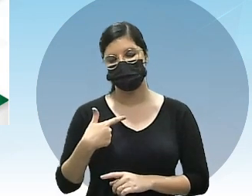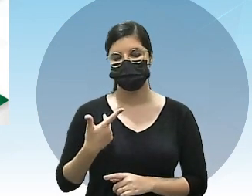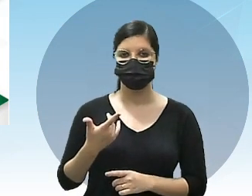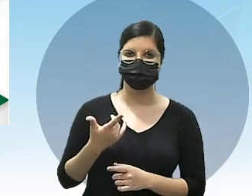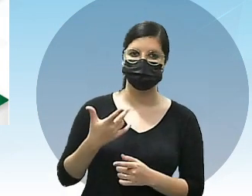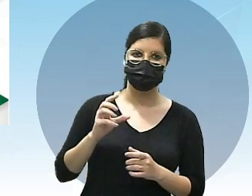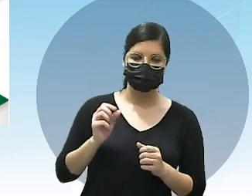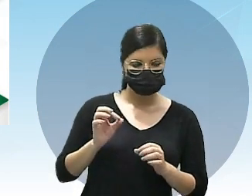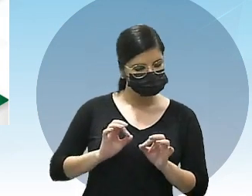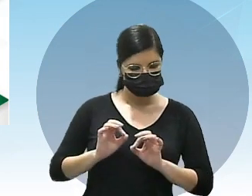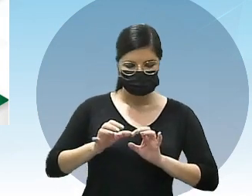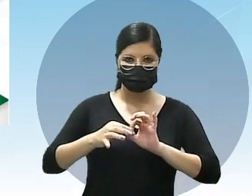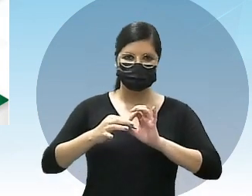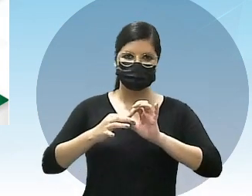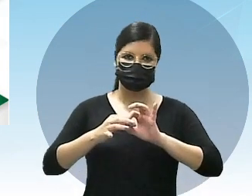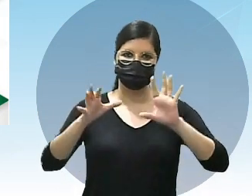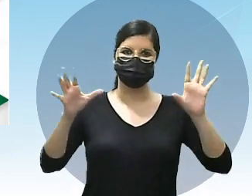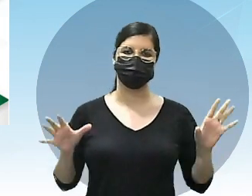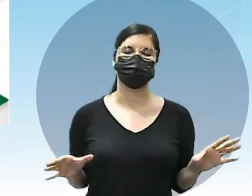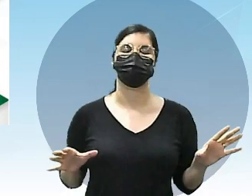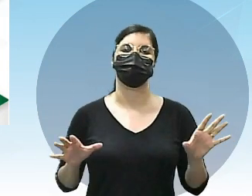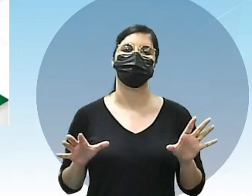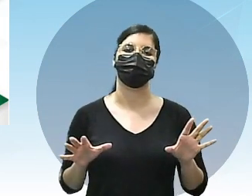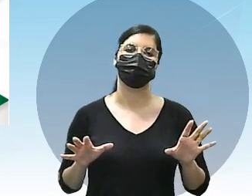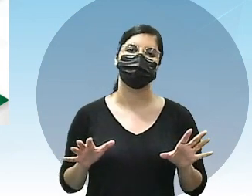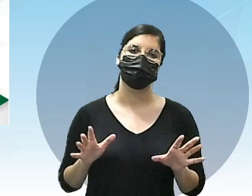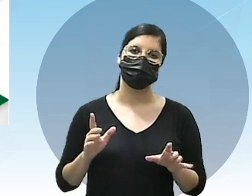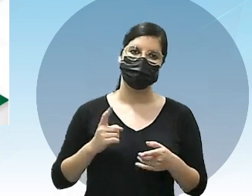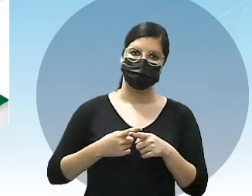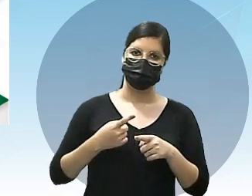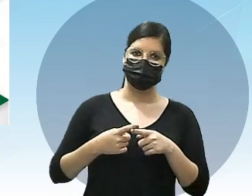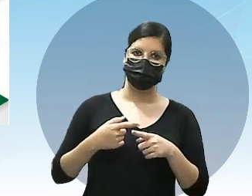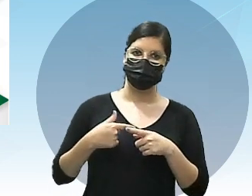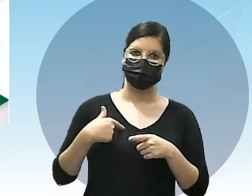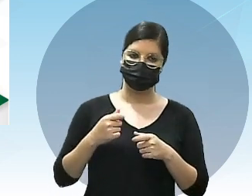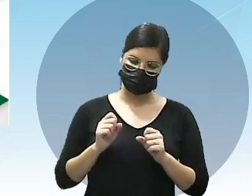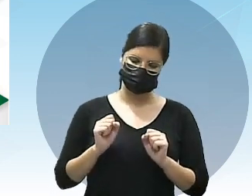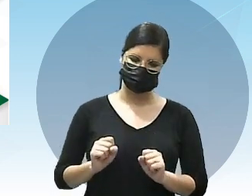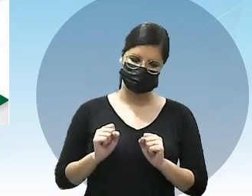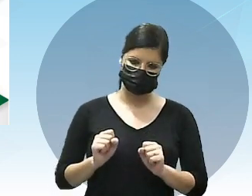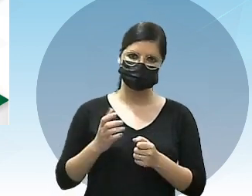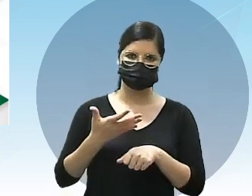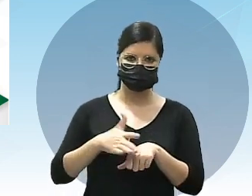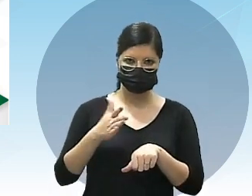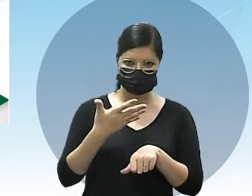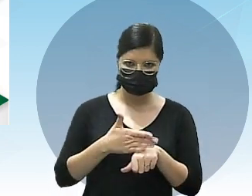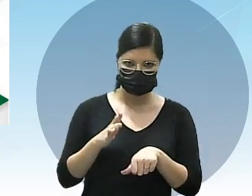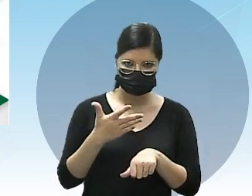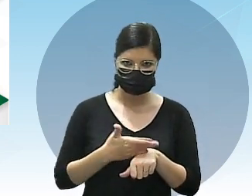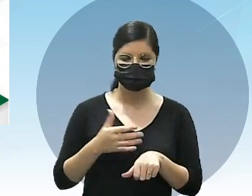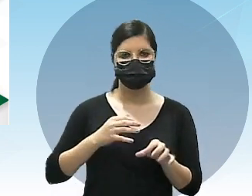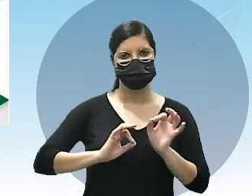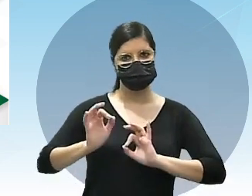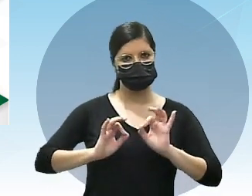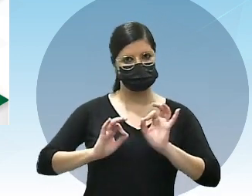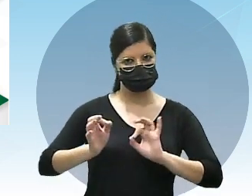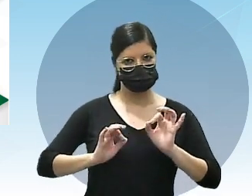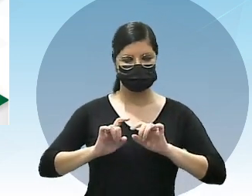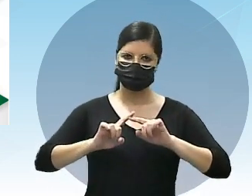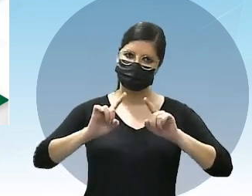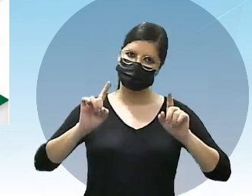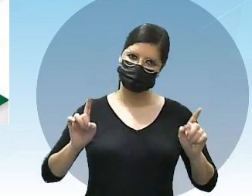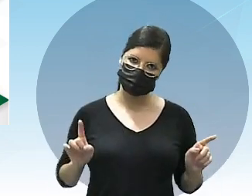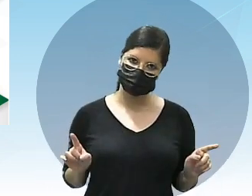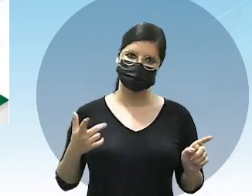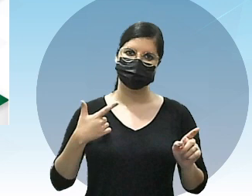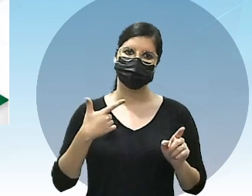improvisados que a dança livre né dança livre é aquela que até permite que haja um ensaio que haja uma preparação mas